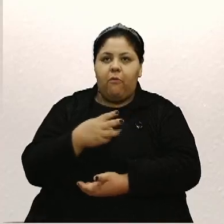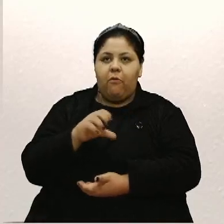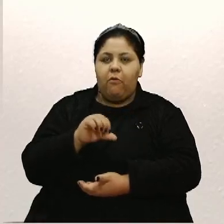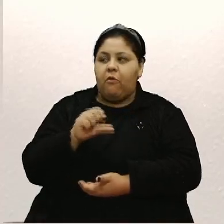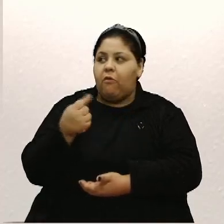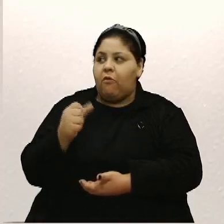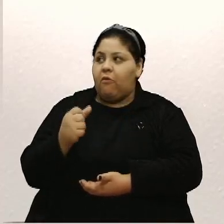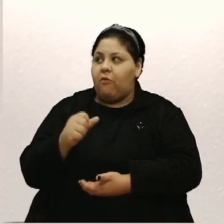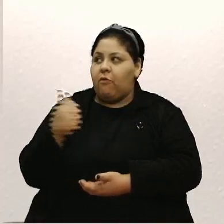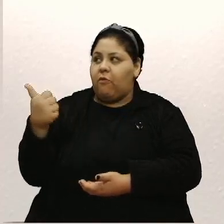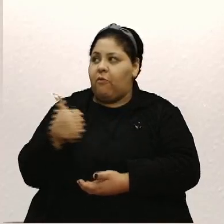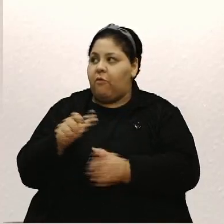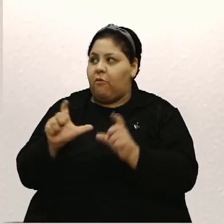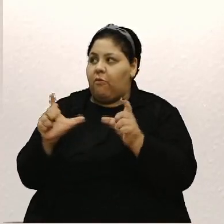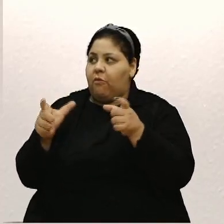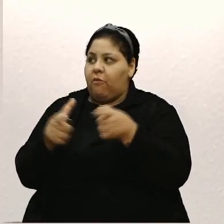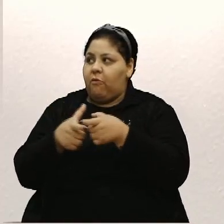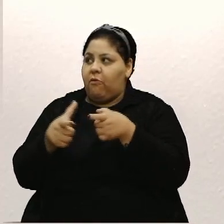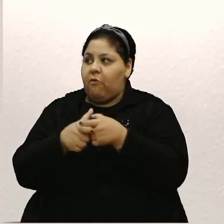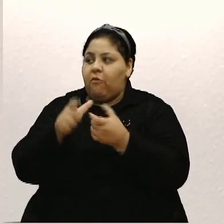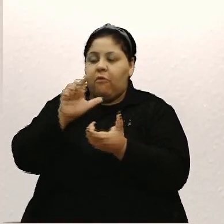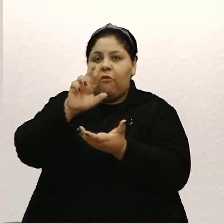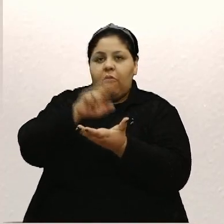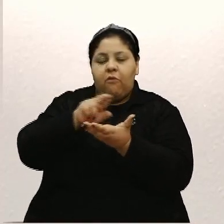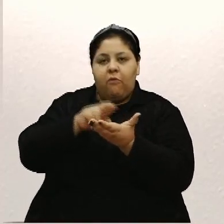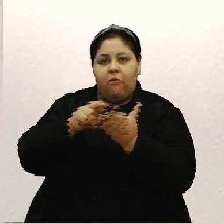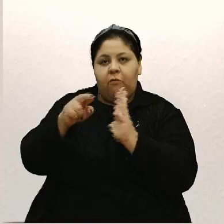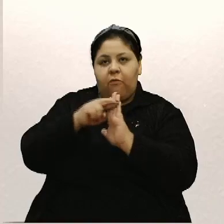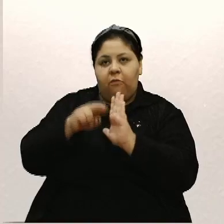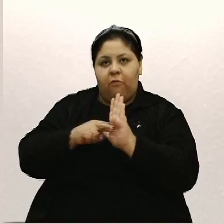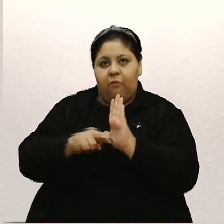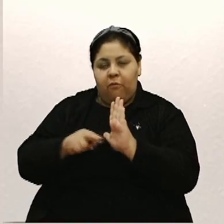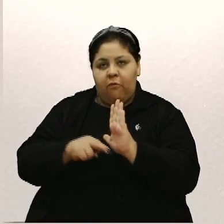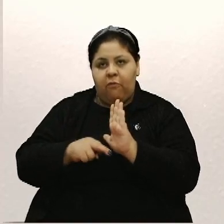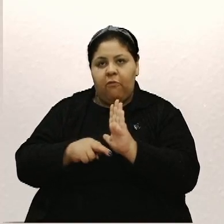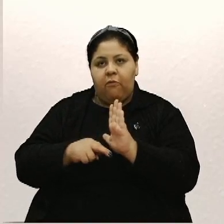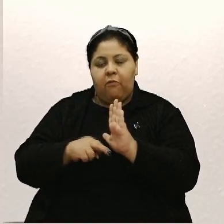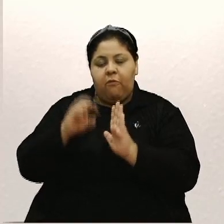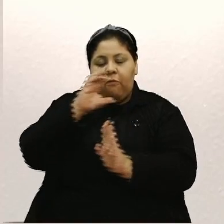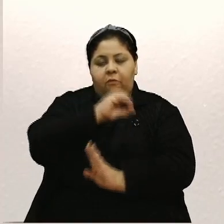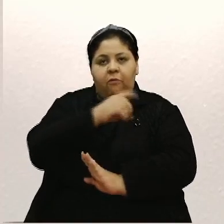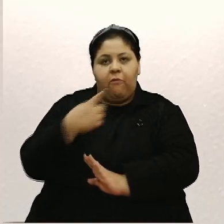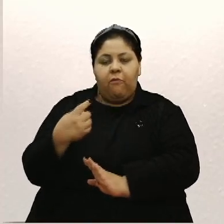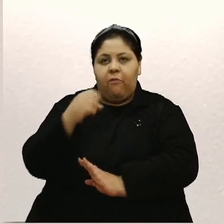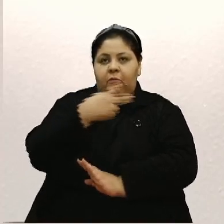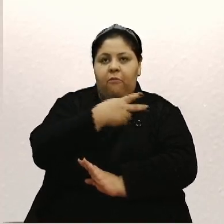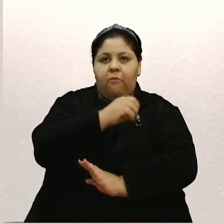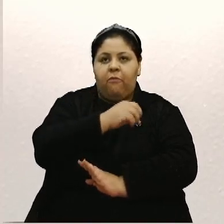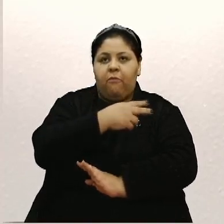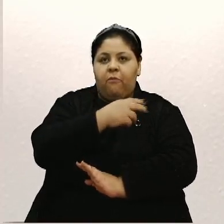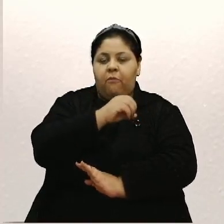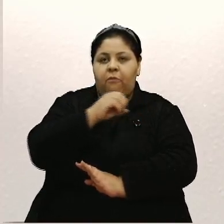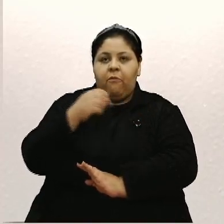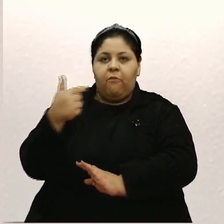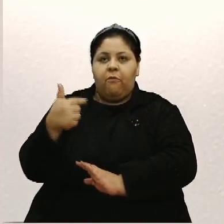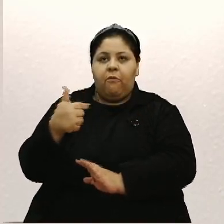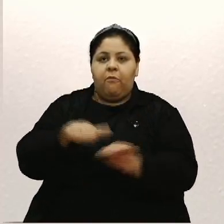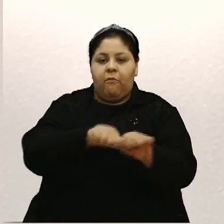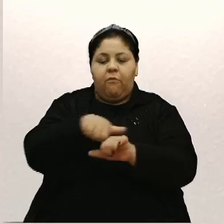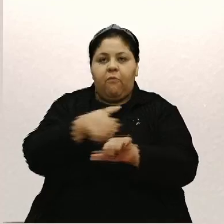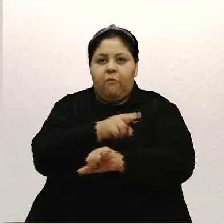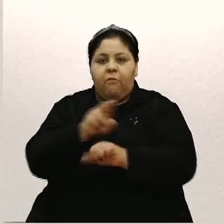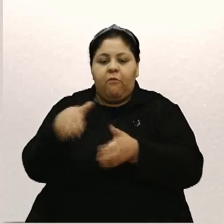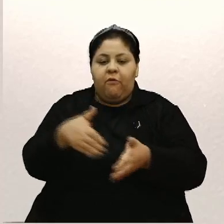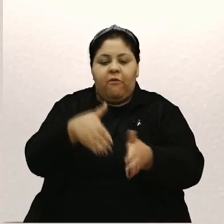430398, no 1º Distrito, regulariza pela Instrução Normativa 01/2007, com o nome de Estrada Municipal